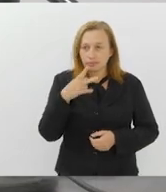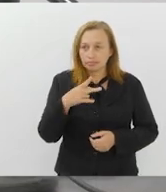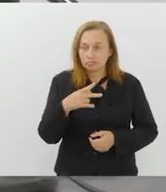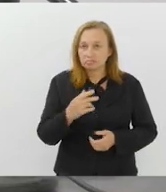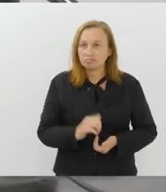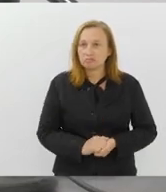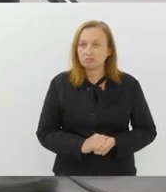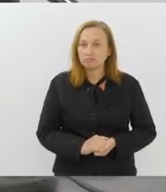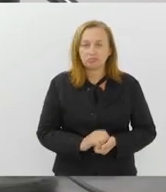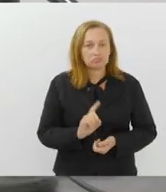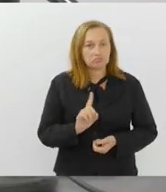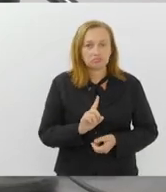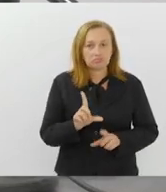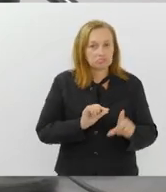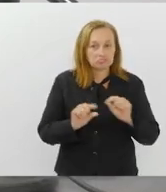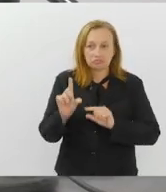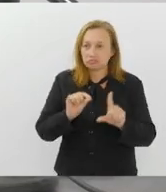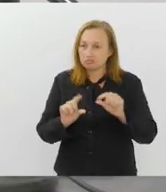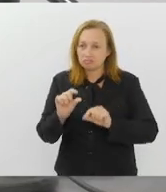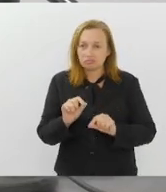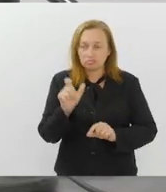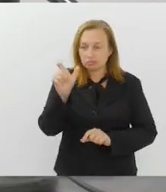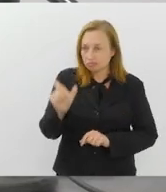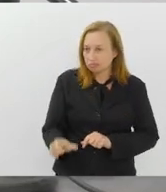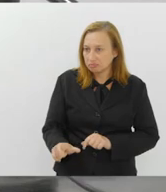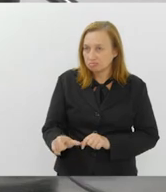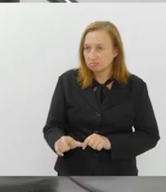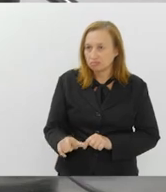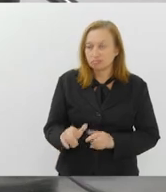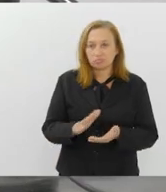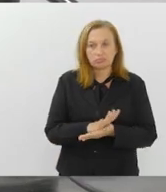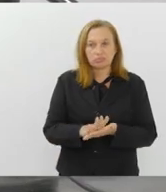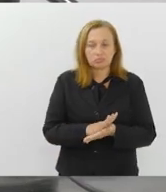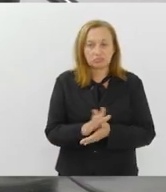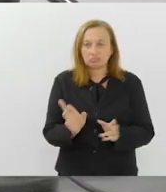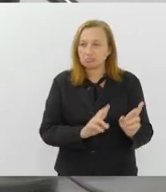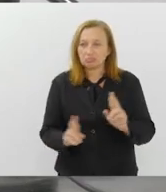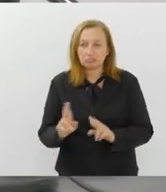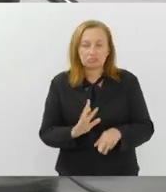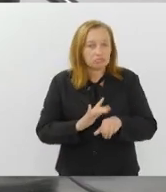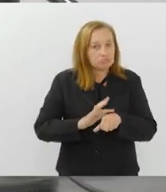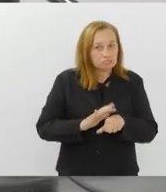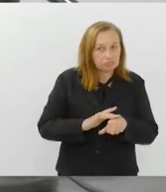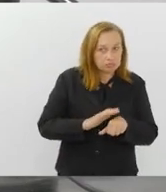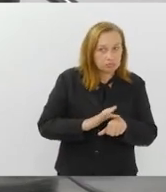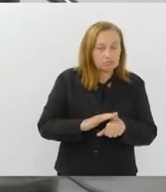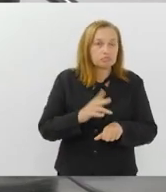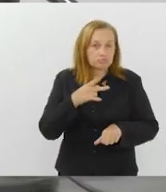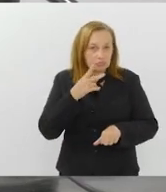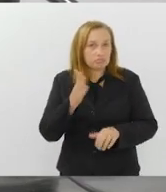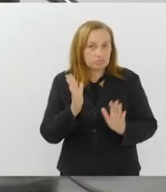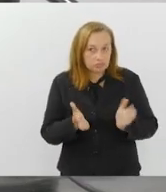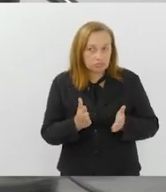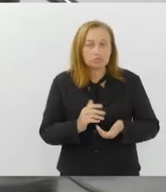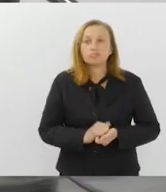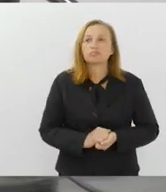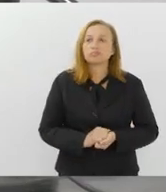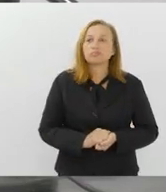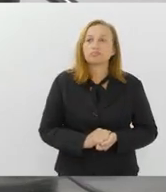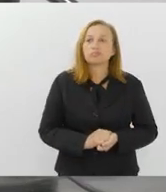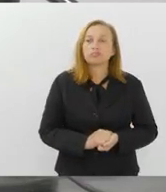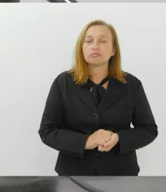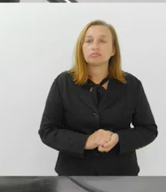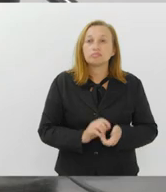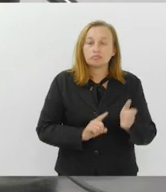faz discriminação nenhuma em relação a alguma doença, como acabou de afirmar.